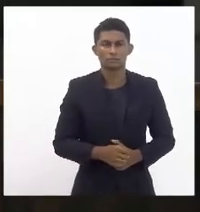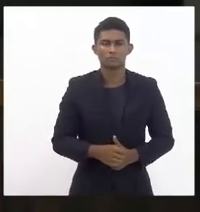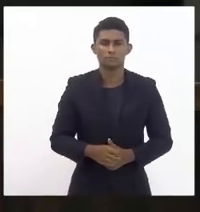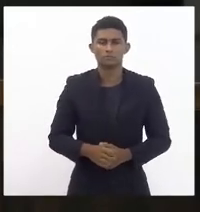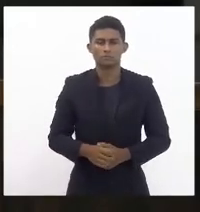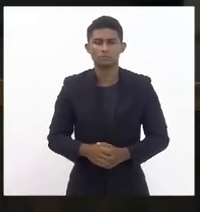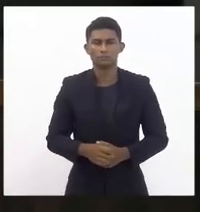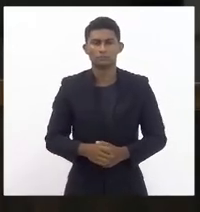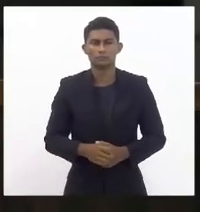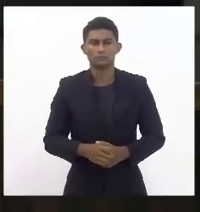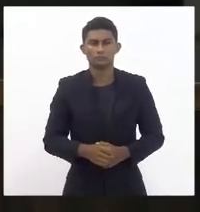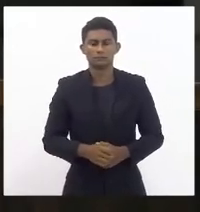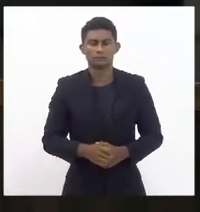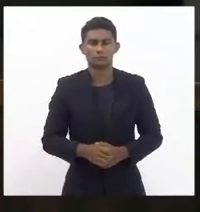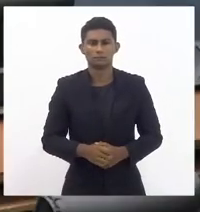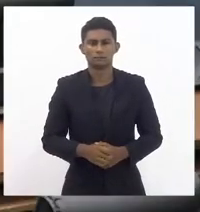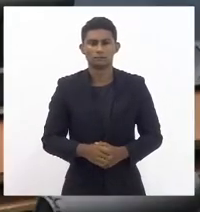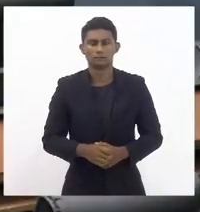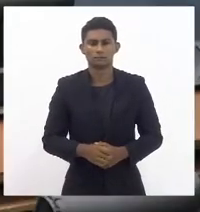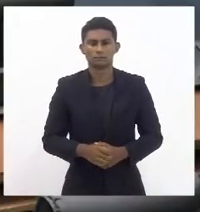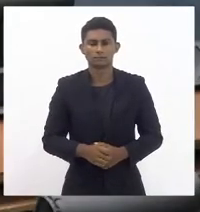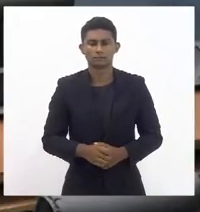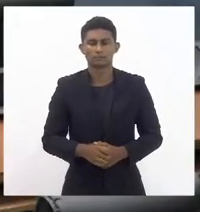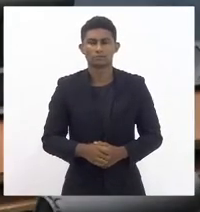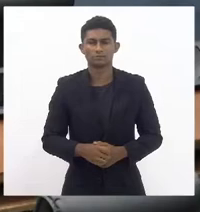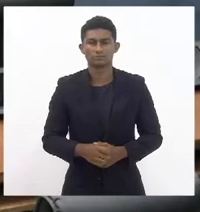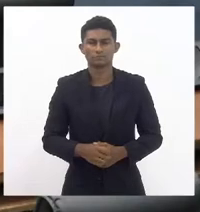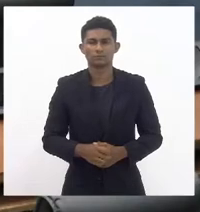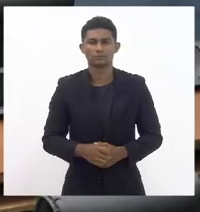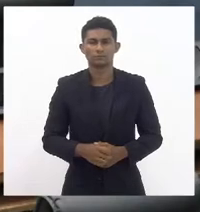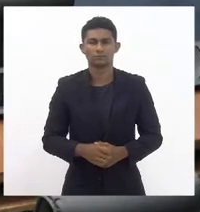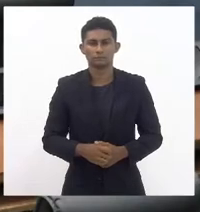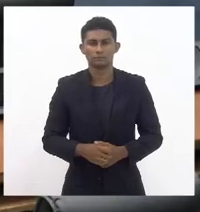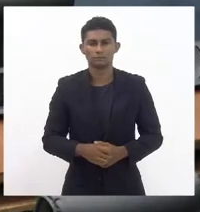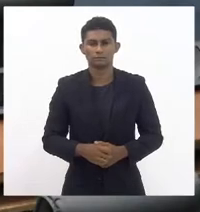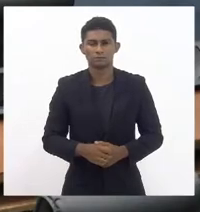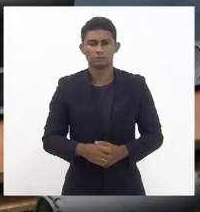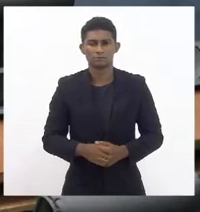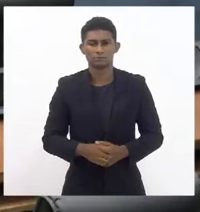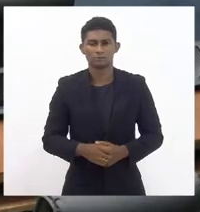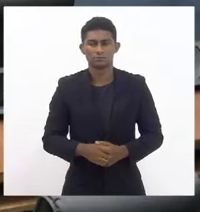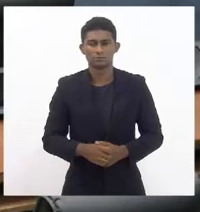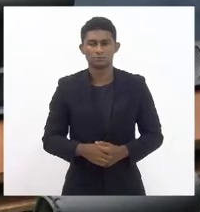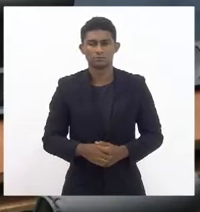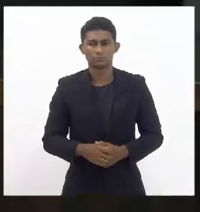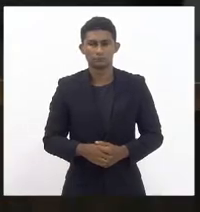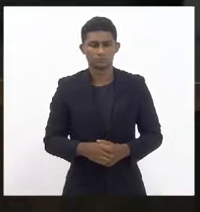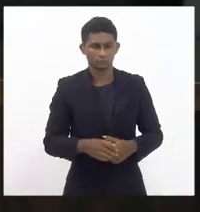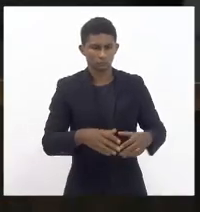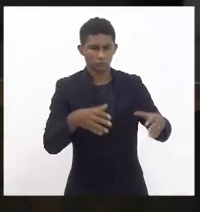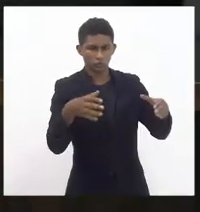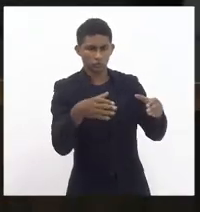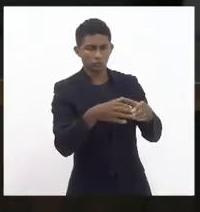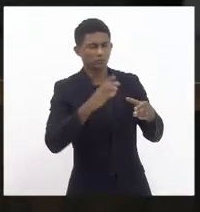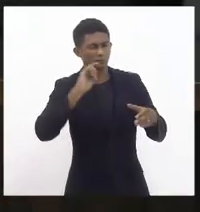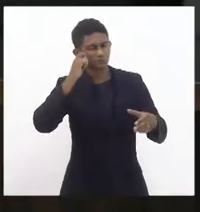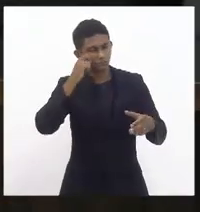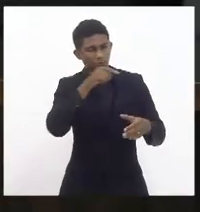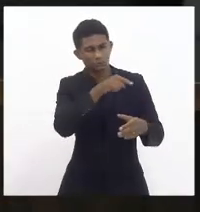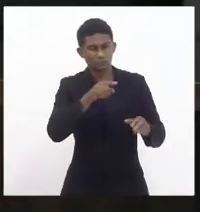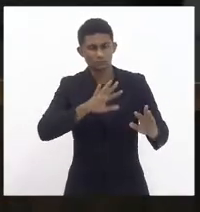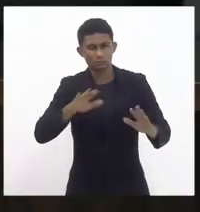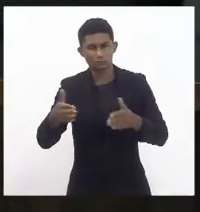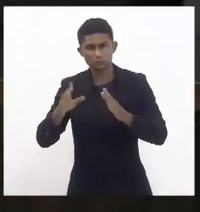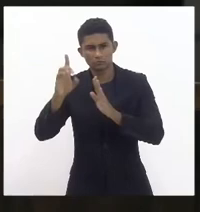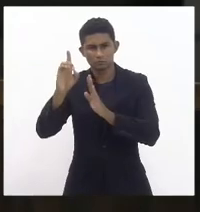E aí E aí como atualizar o nega com direito parecer da comissão de normas